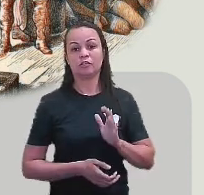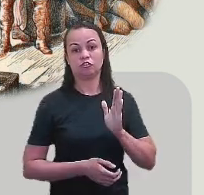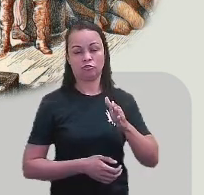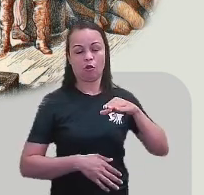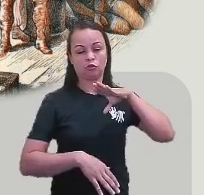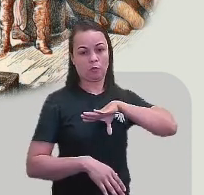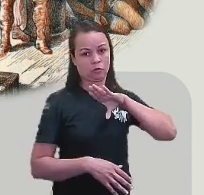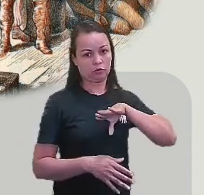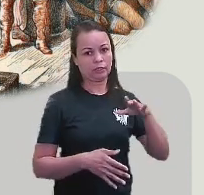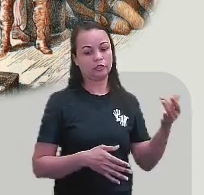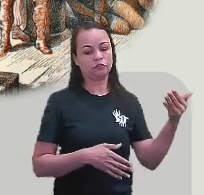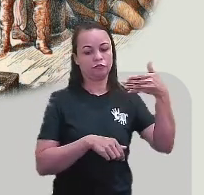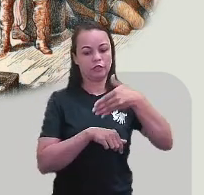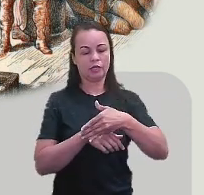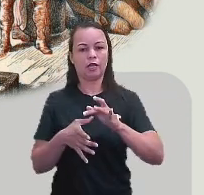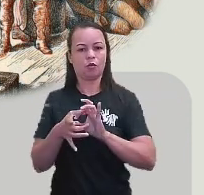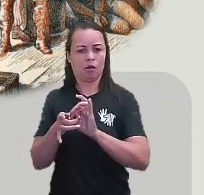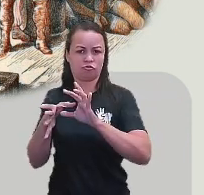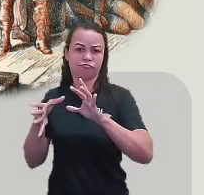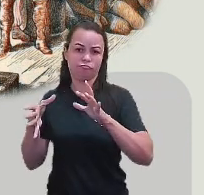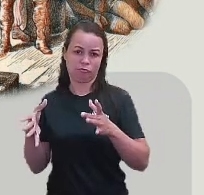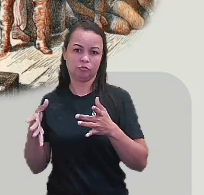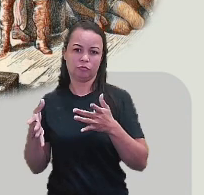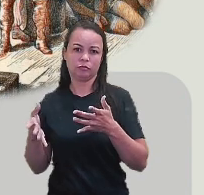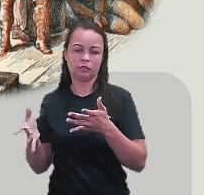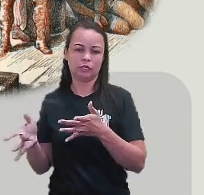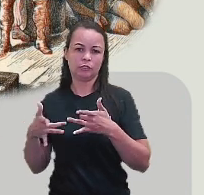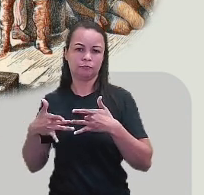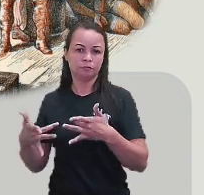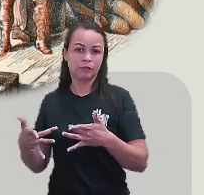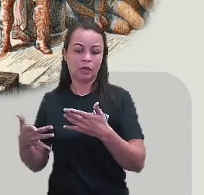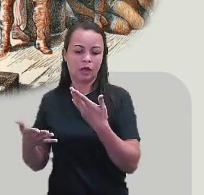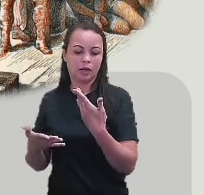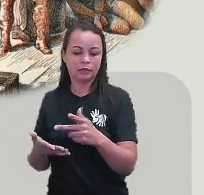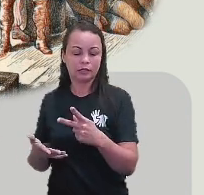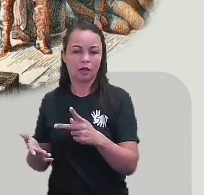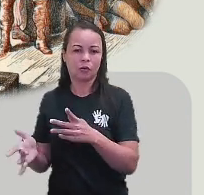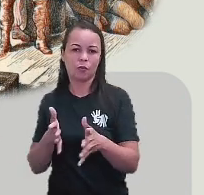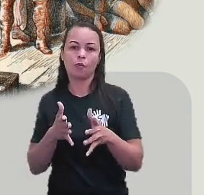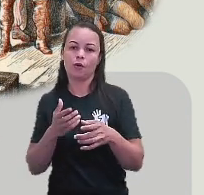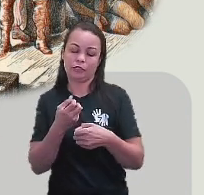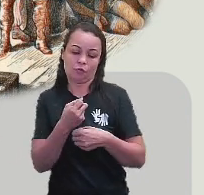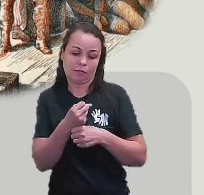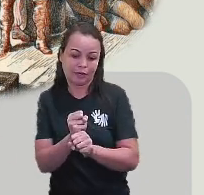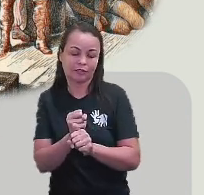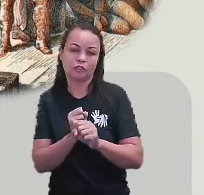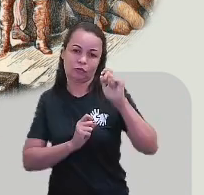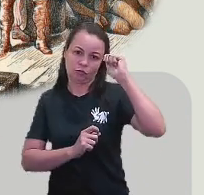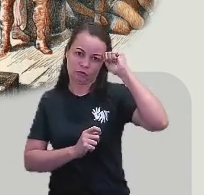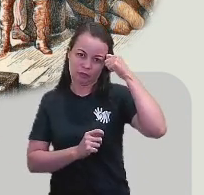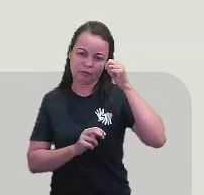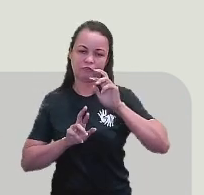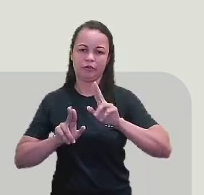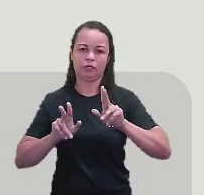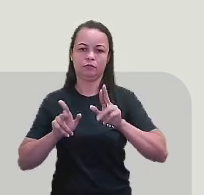espontânea vontade. Já os negros não, eles eram escravizados. Então, é uma migração à força.